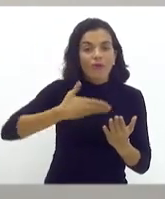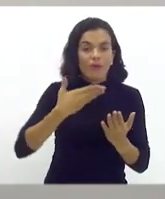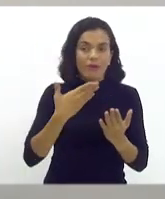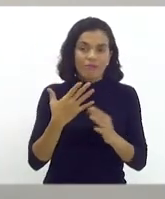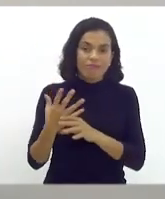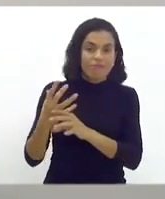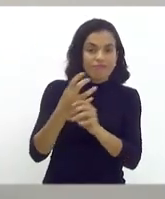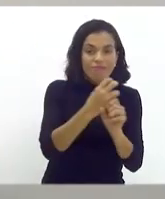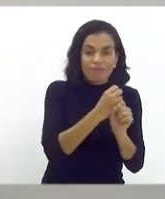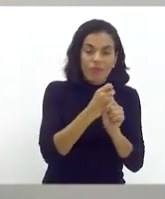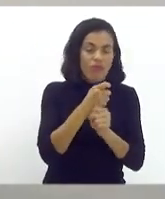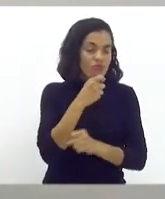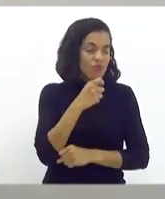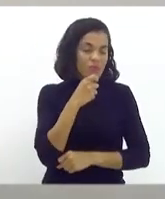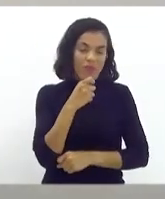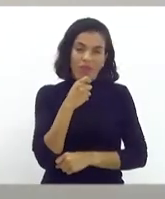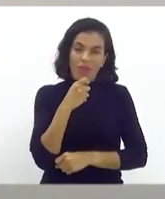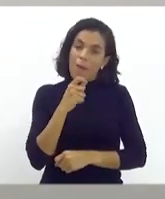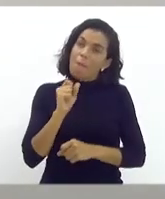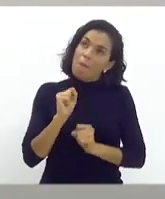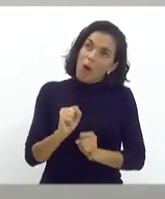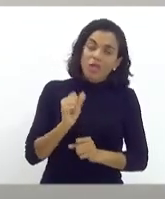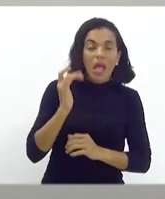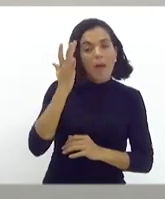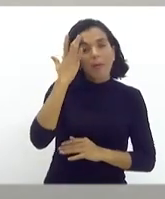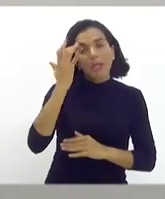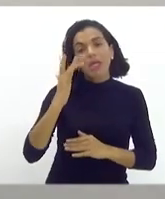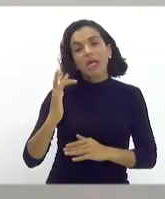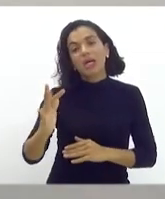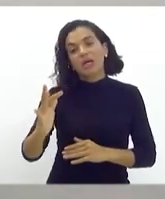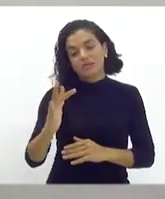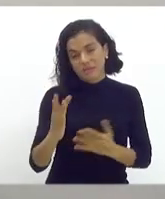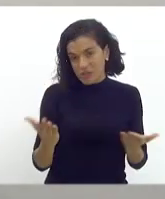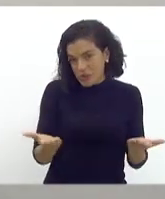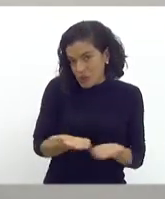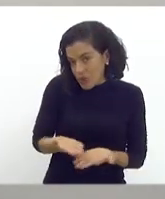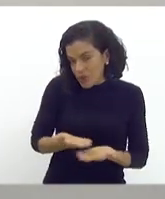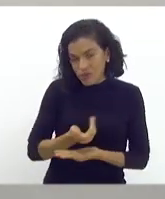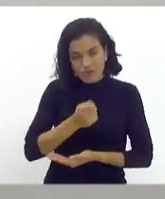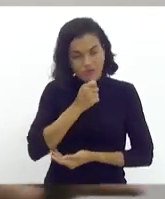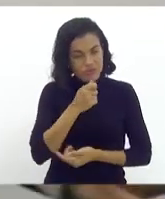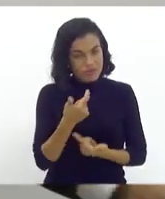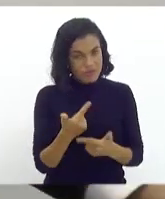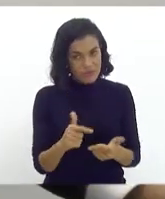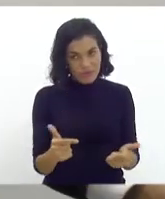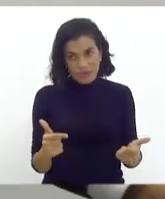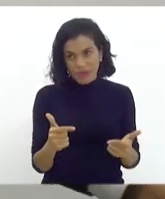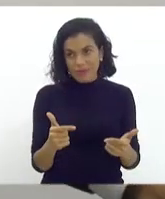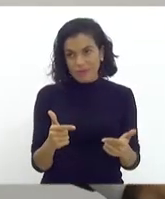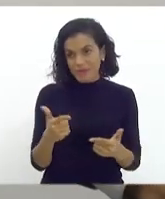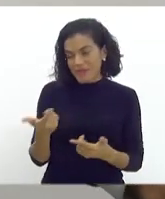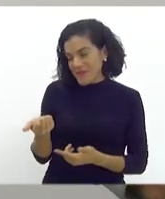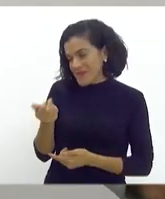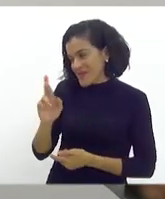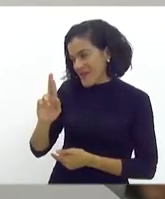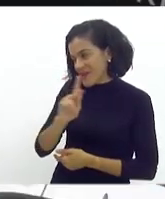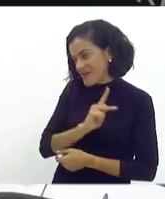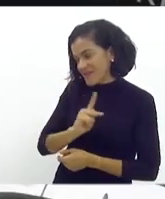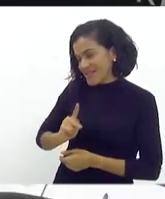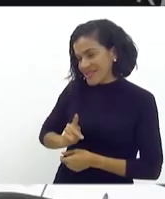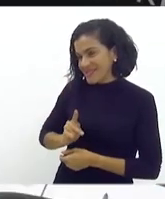na minha opinião ainda não temos Pode ser que amanhã tenhamos mas hoje ainda não temos então a senhora Presidente